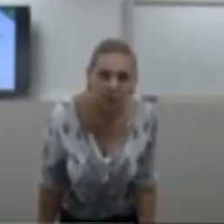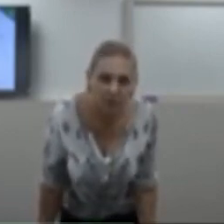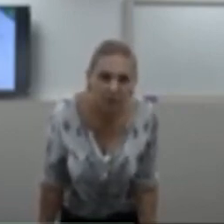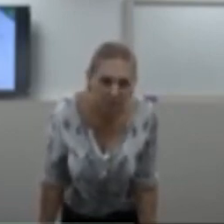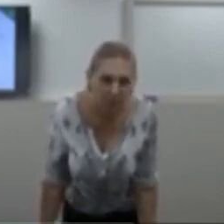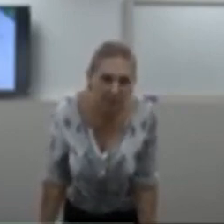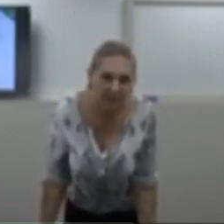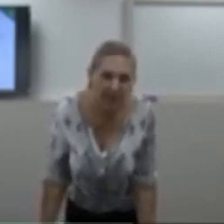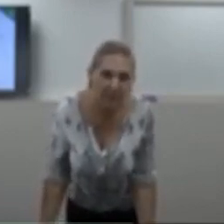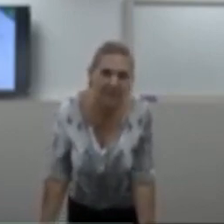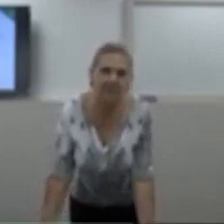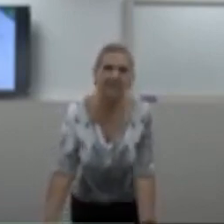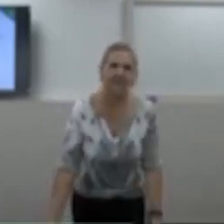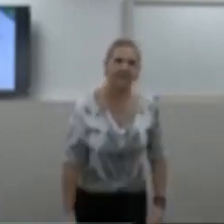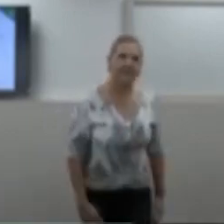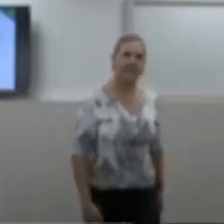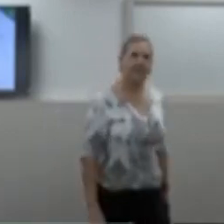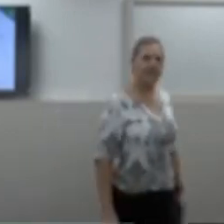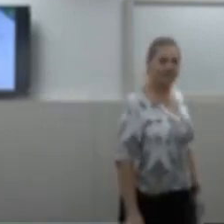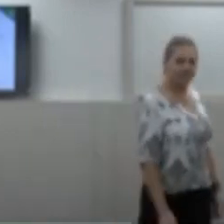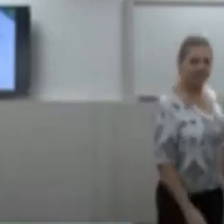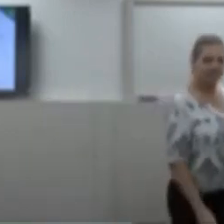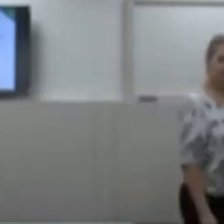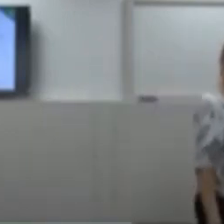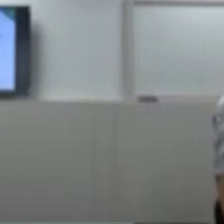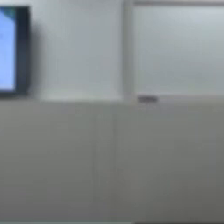sabonete, bom trabalho pra vocês.